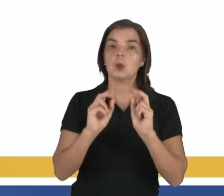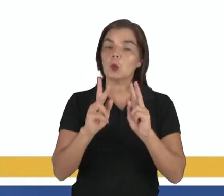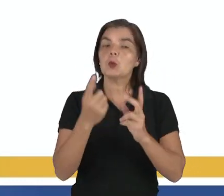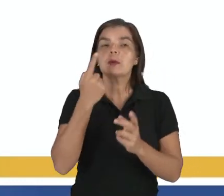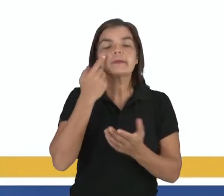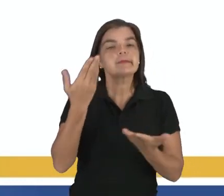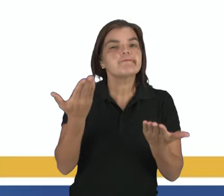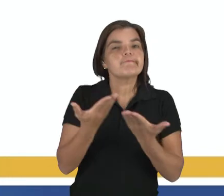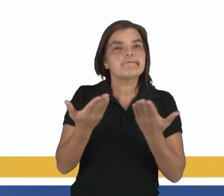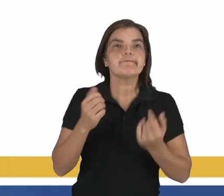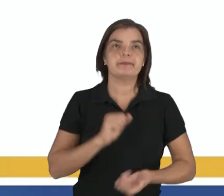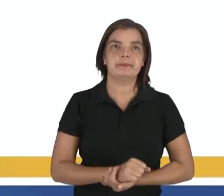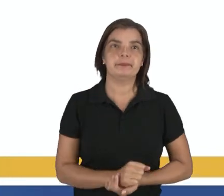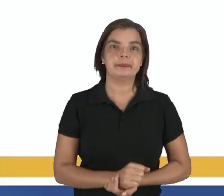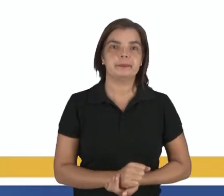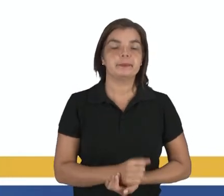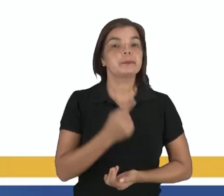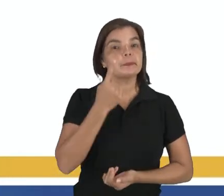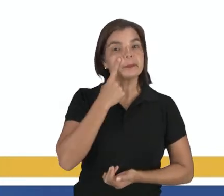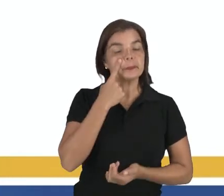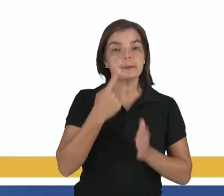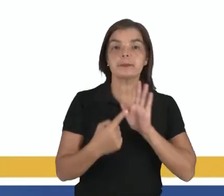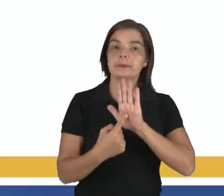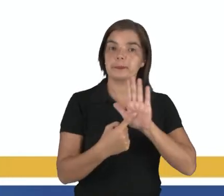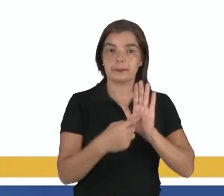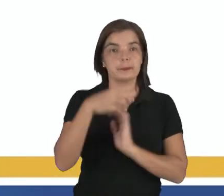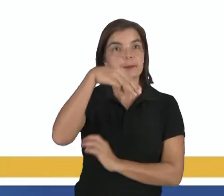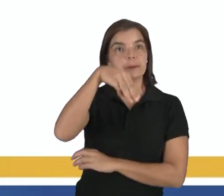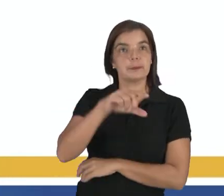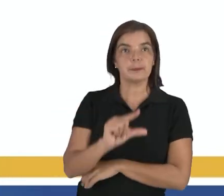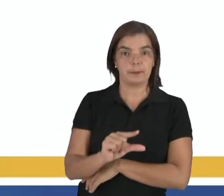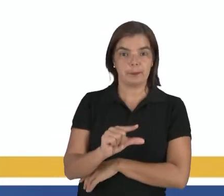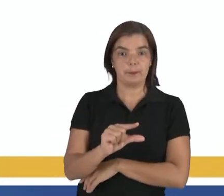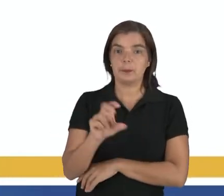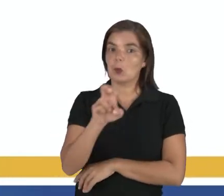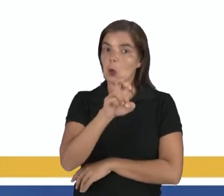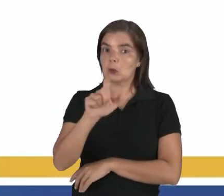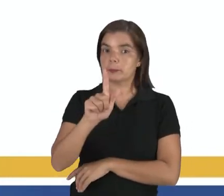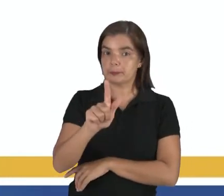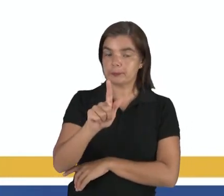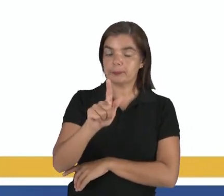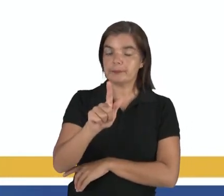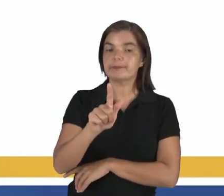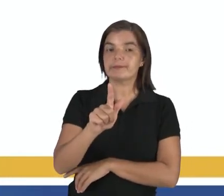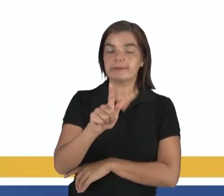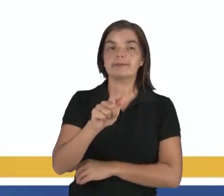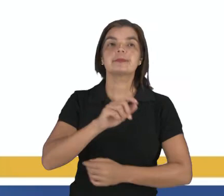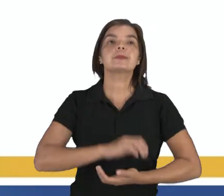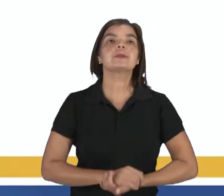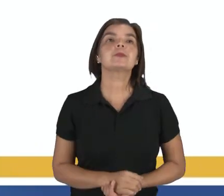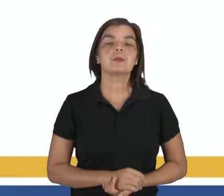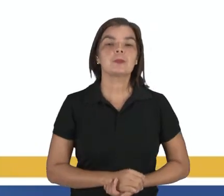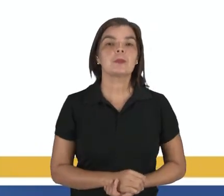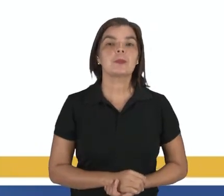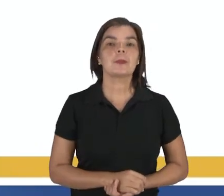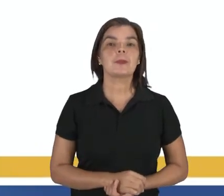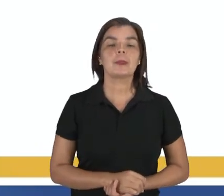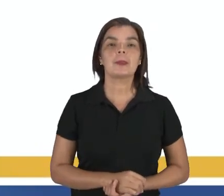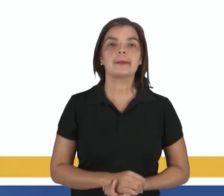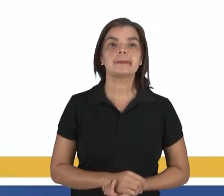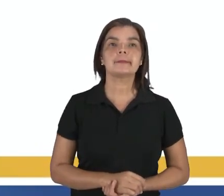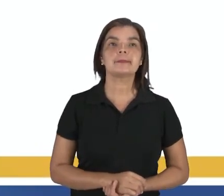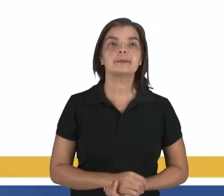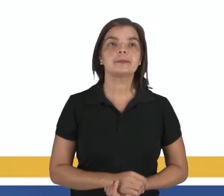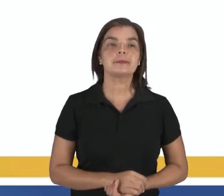fazer agora? Identificamos que ele deu a massa, 55 gramas, então M minúsculo representa a massa